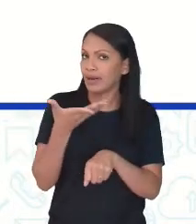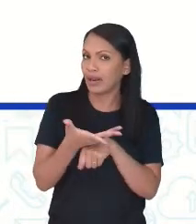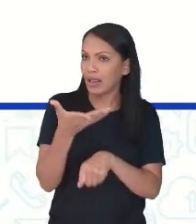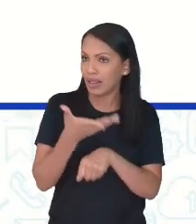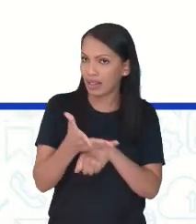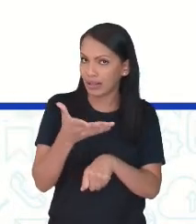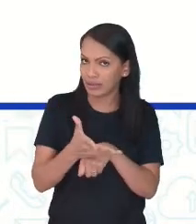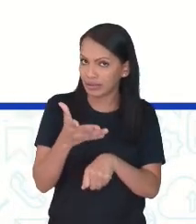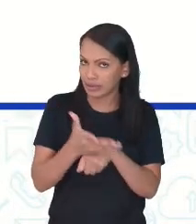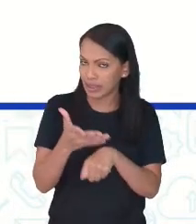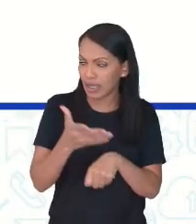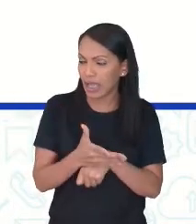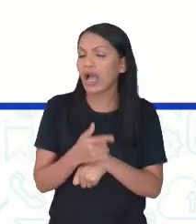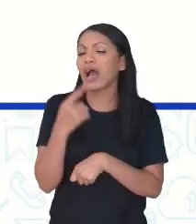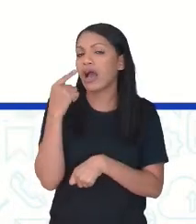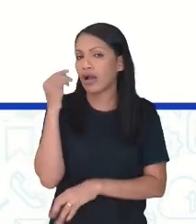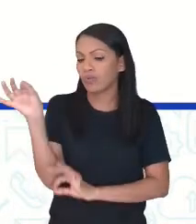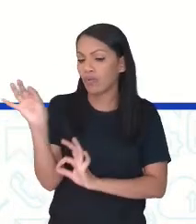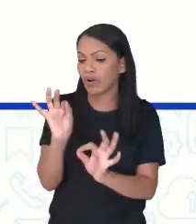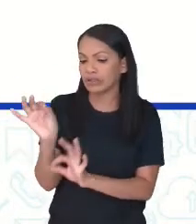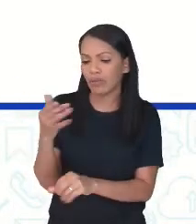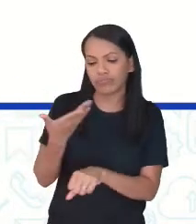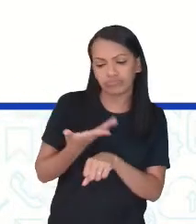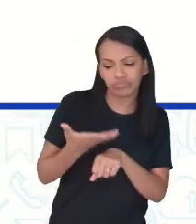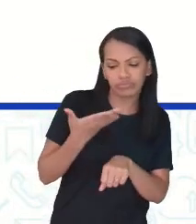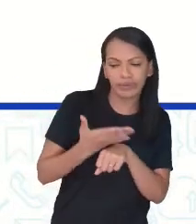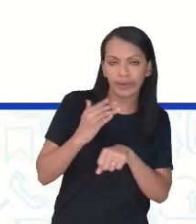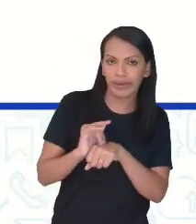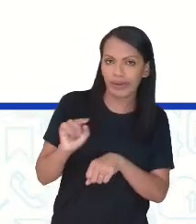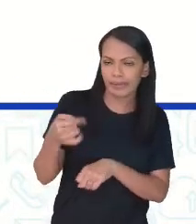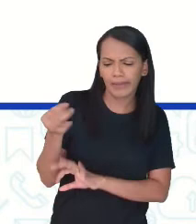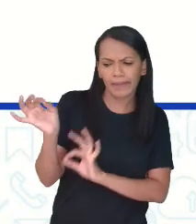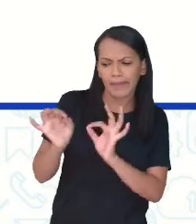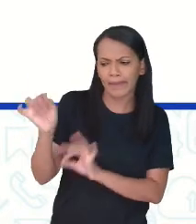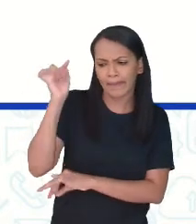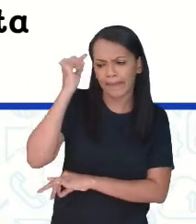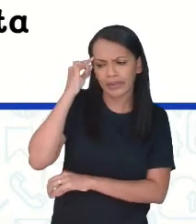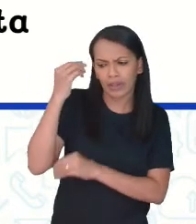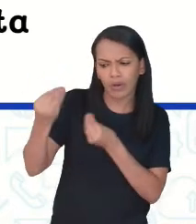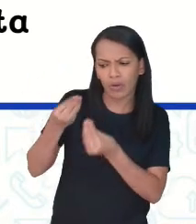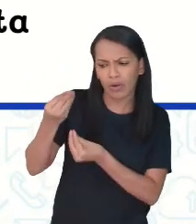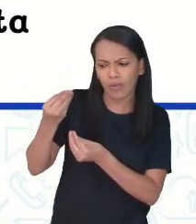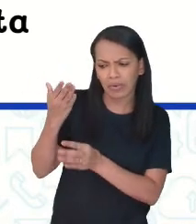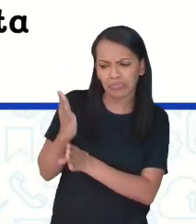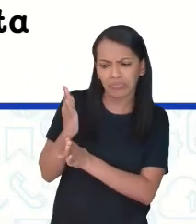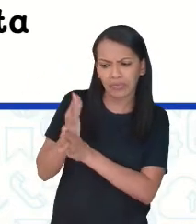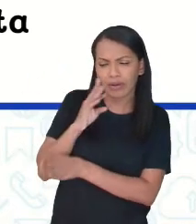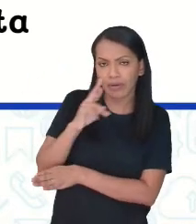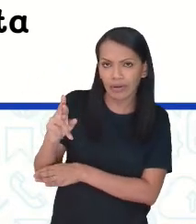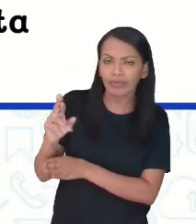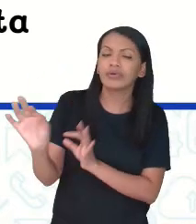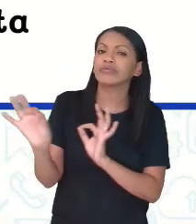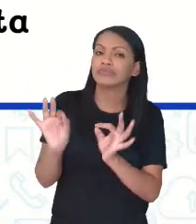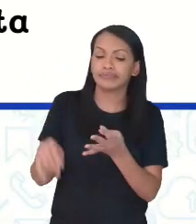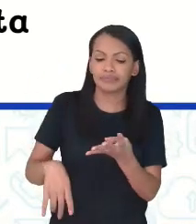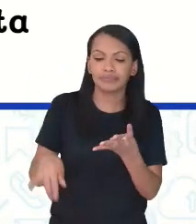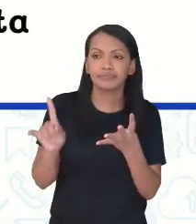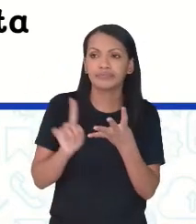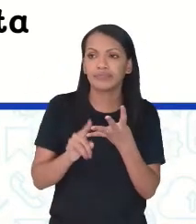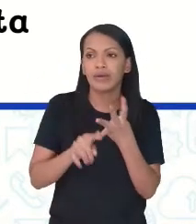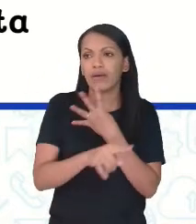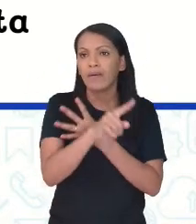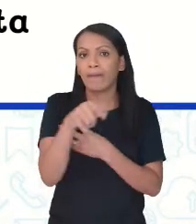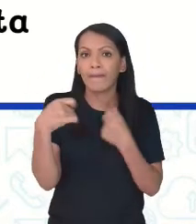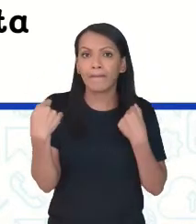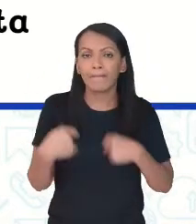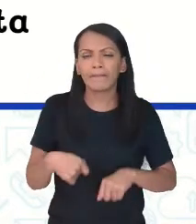executar o plano de ação após planejar como resolver o problema. E o quarto passo, você